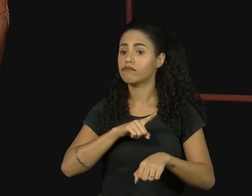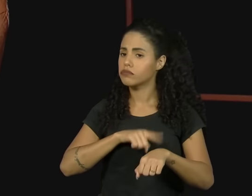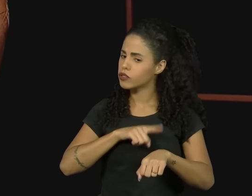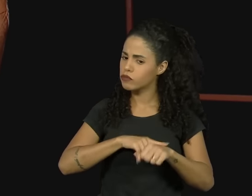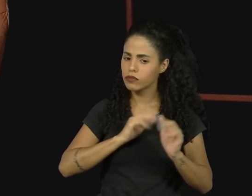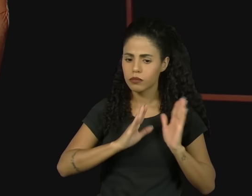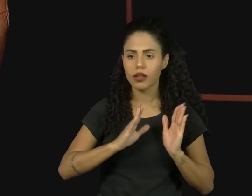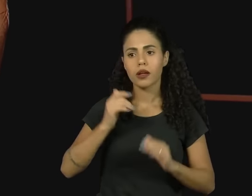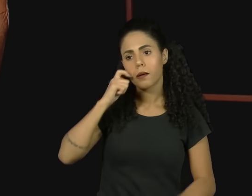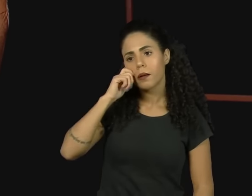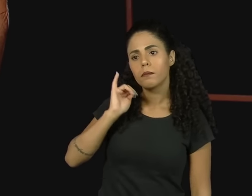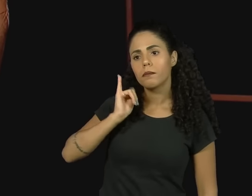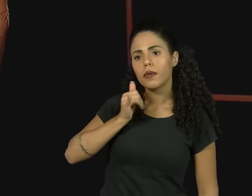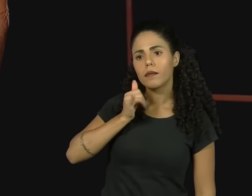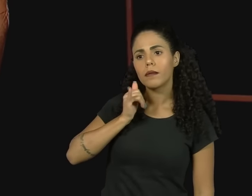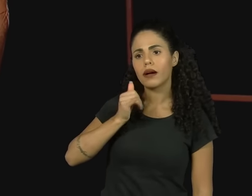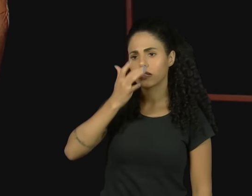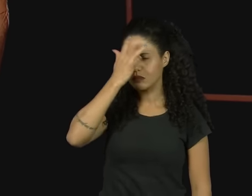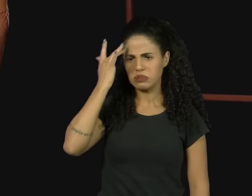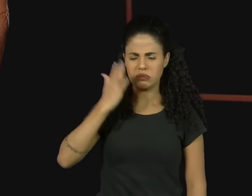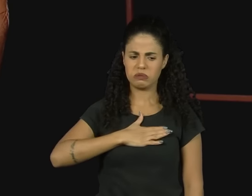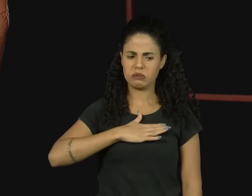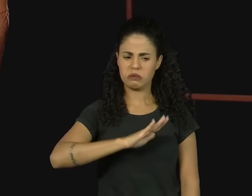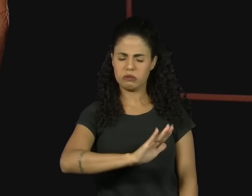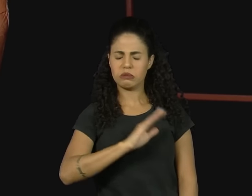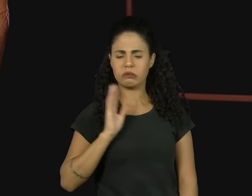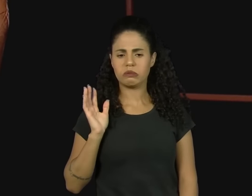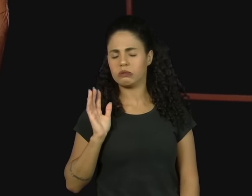um depoimento lá que eles não gostaram, então...